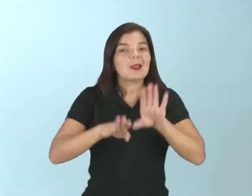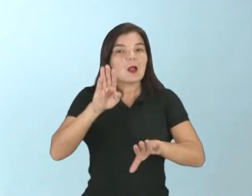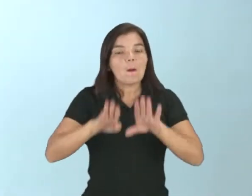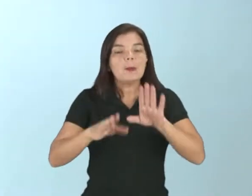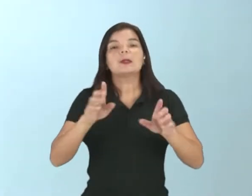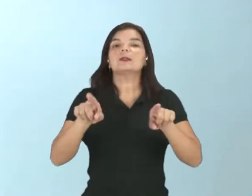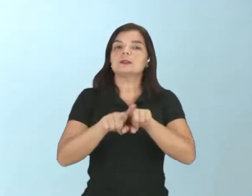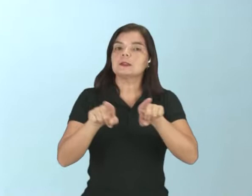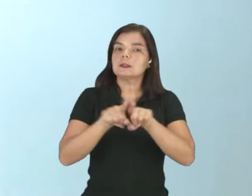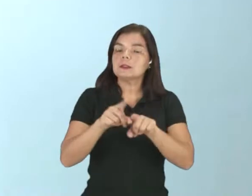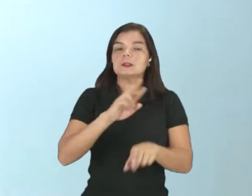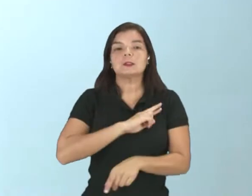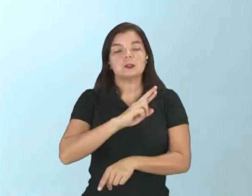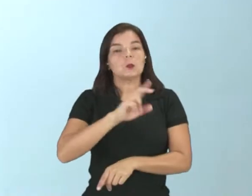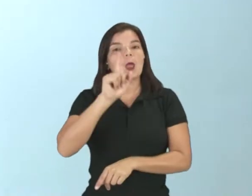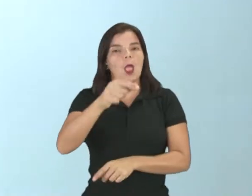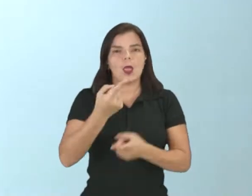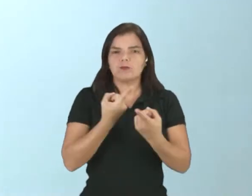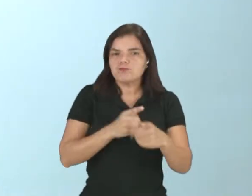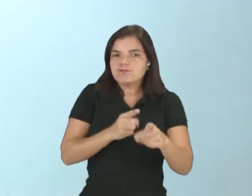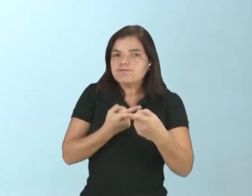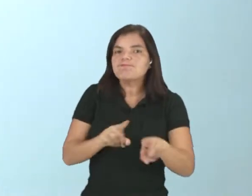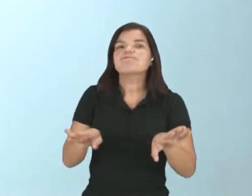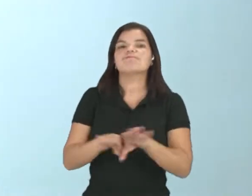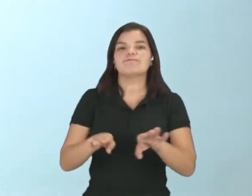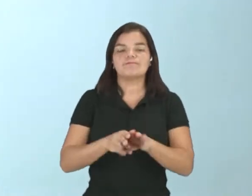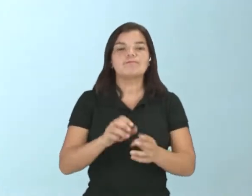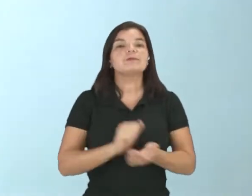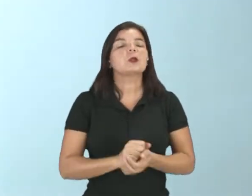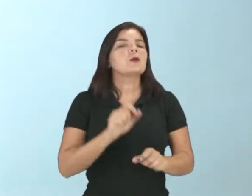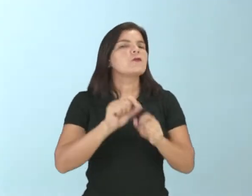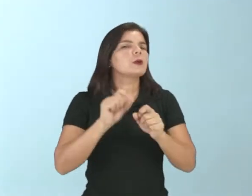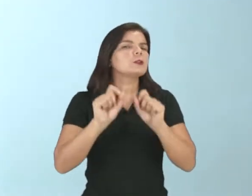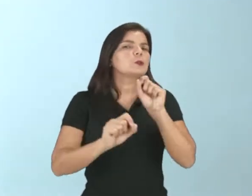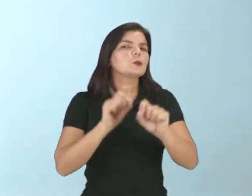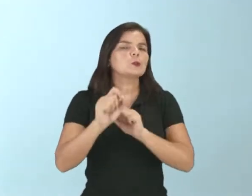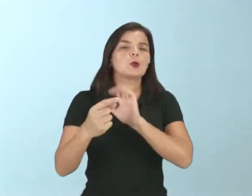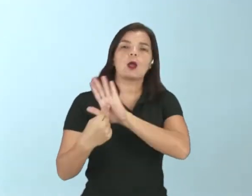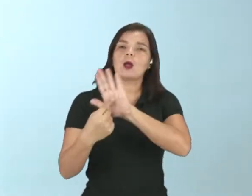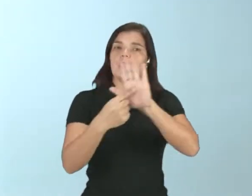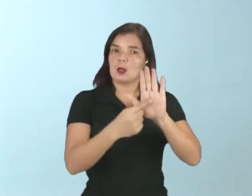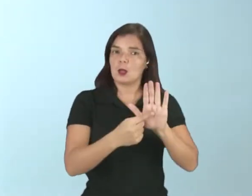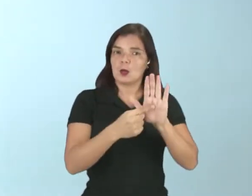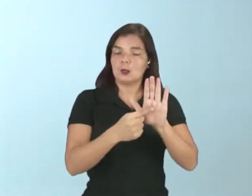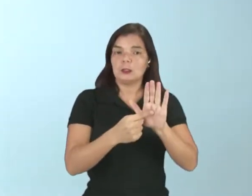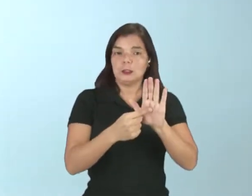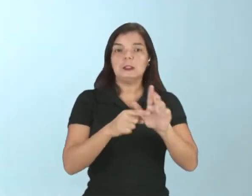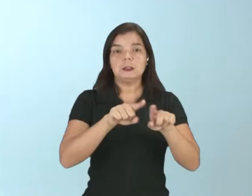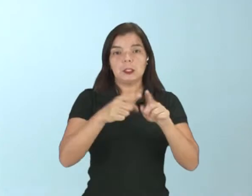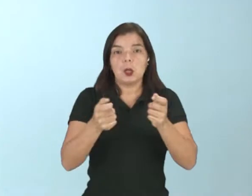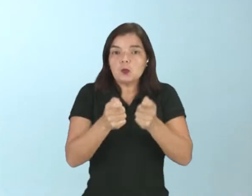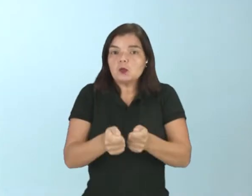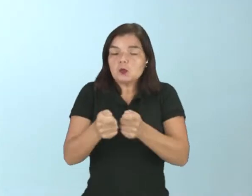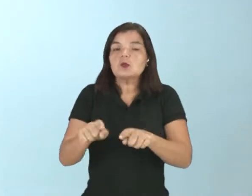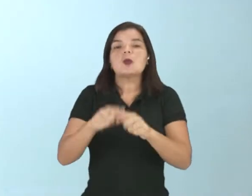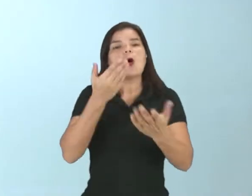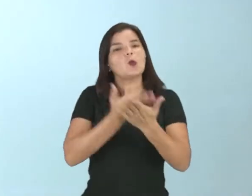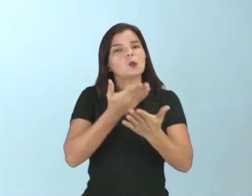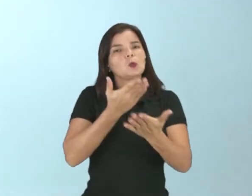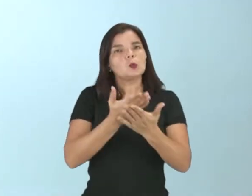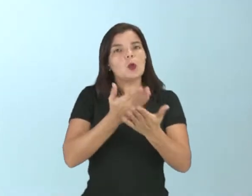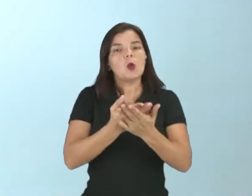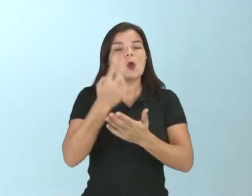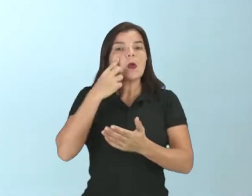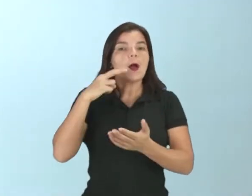com os preceitos religiosos era perseguido. Então, o que era que eles faziam? Apresentavam-se em carroças, e alguns estudiosos dizem que